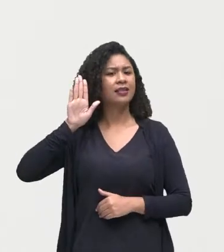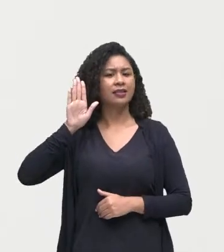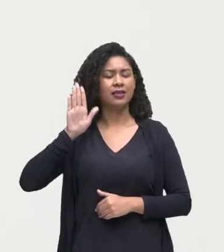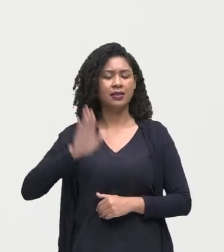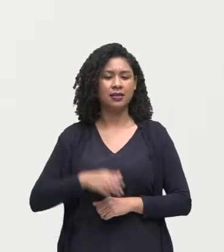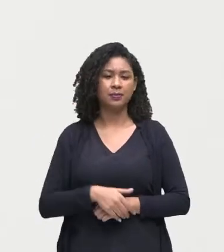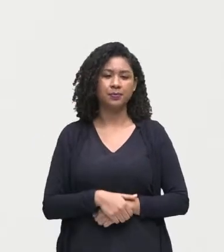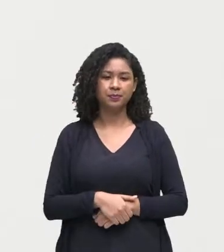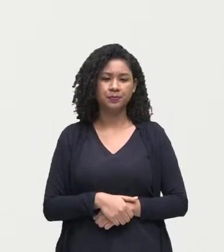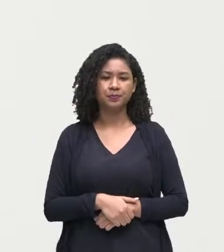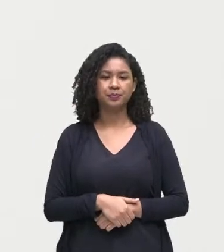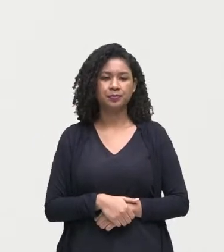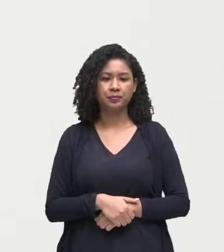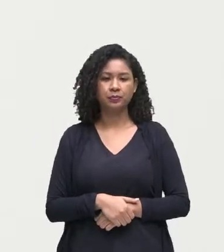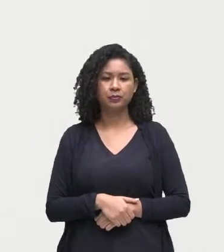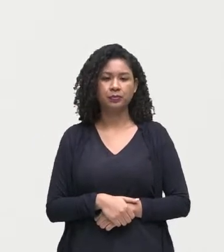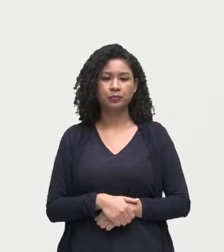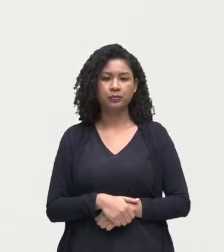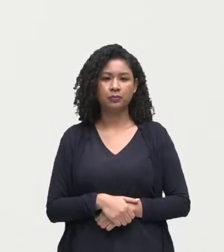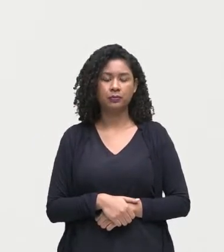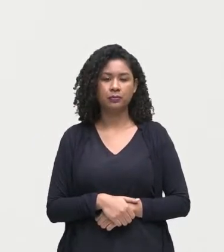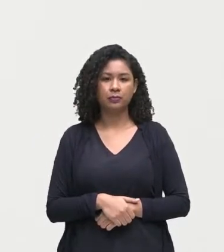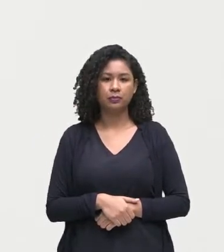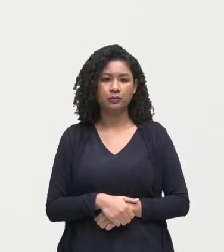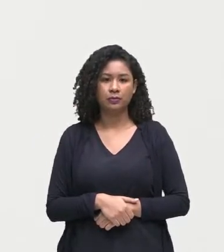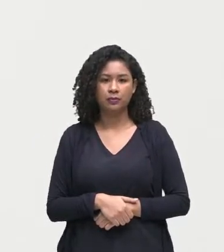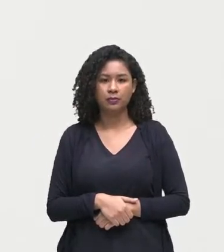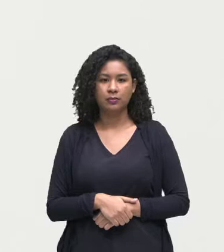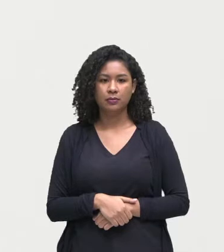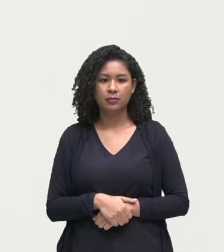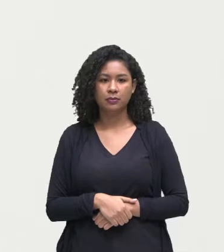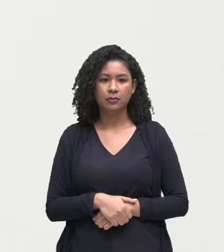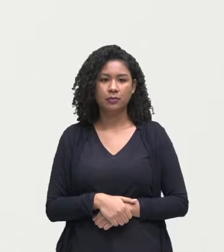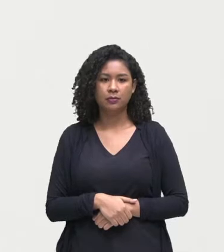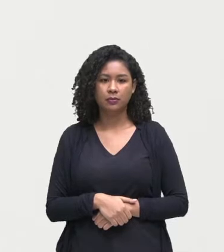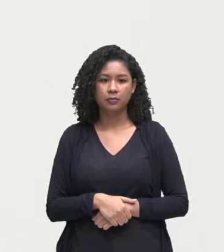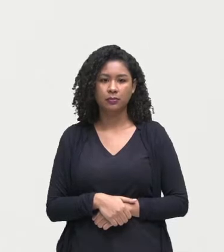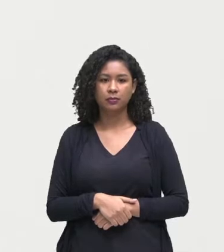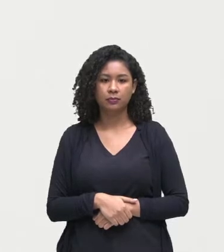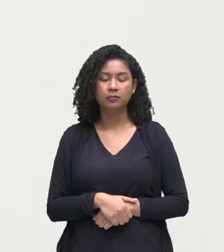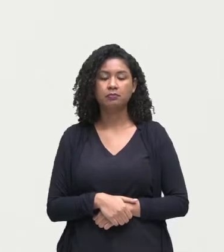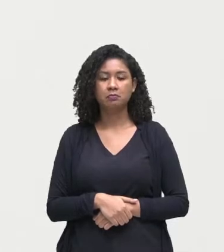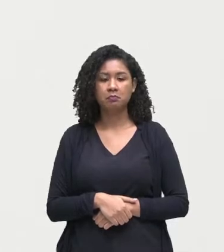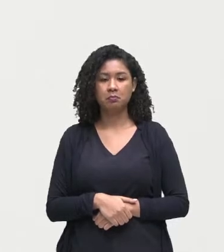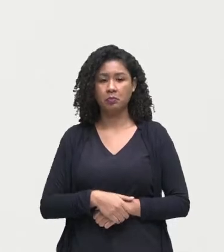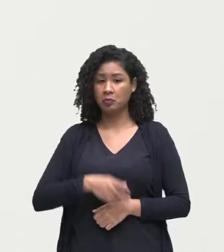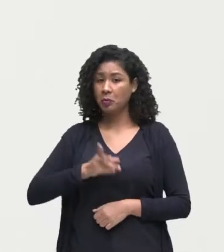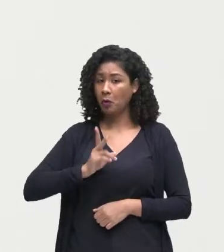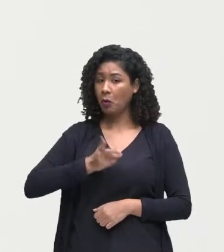me exime, não deixo de me responsabilizar diante do outro,